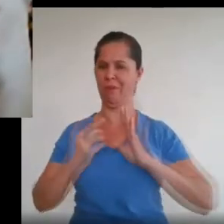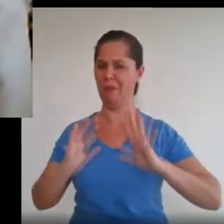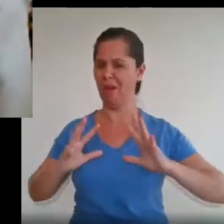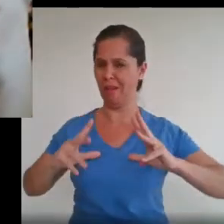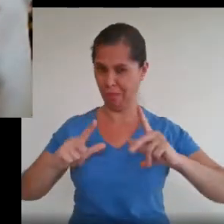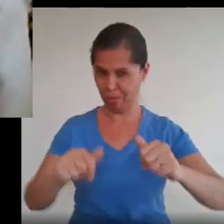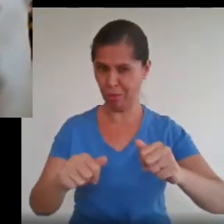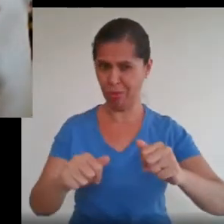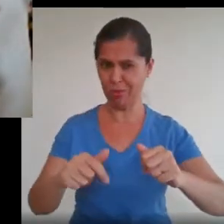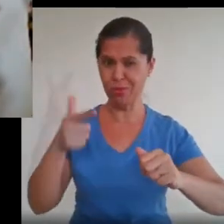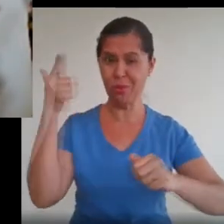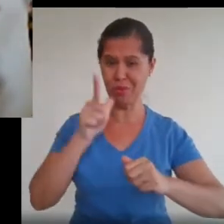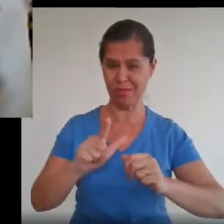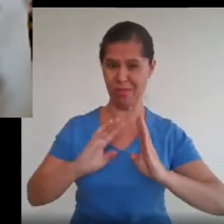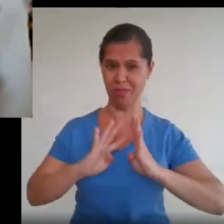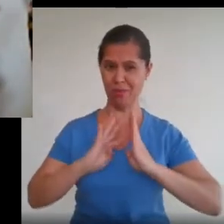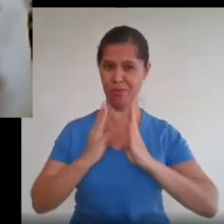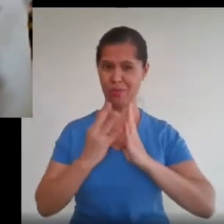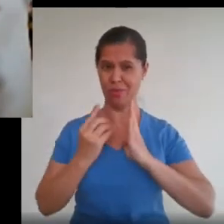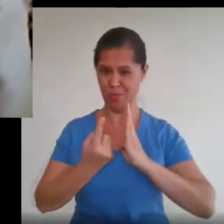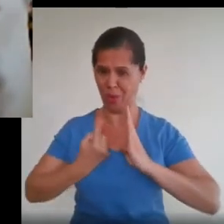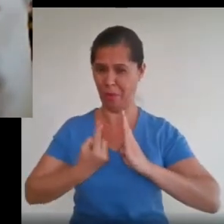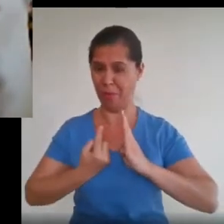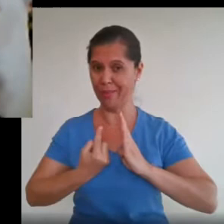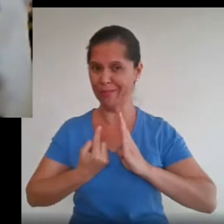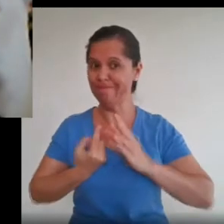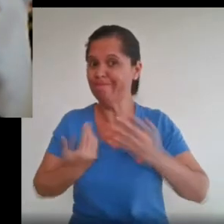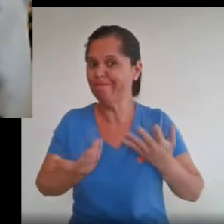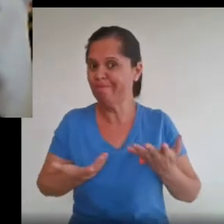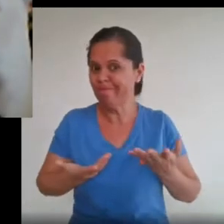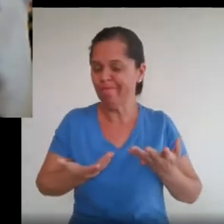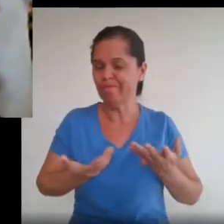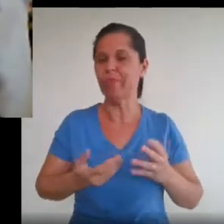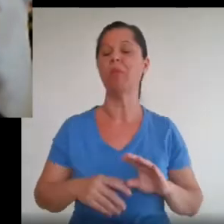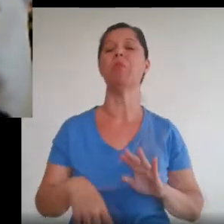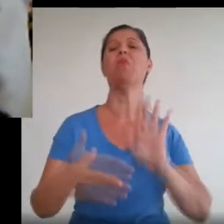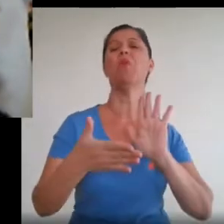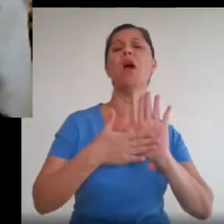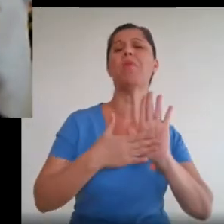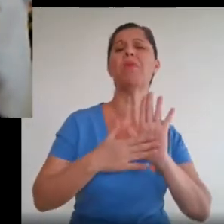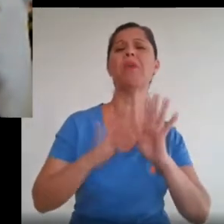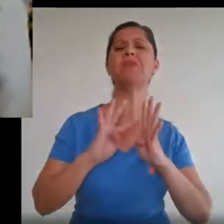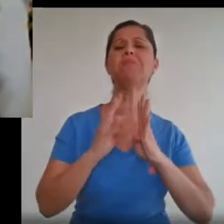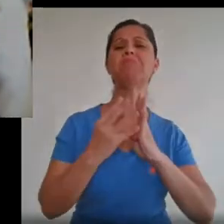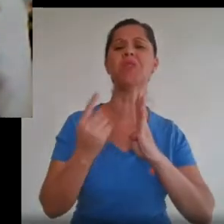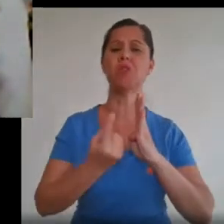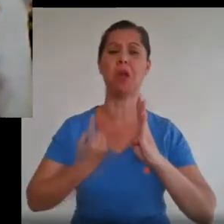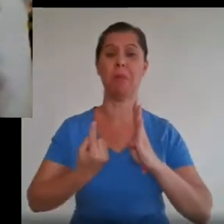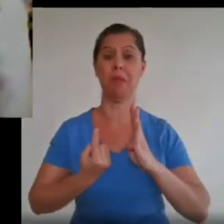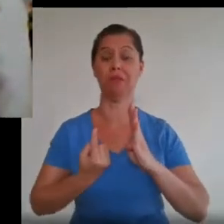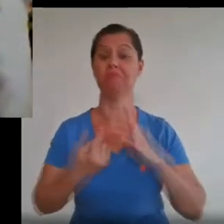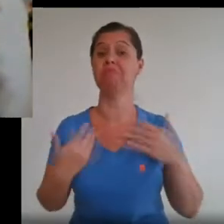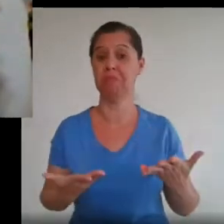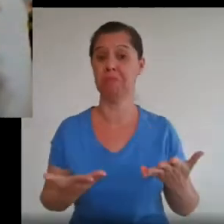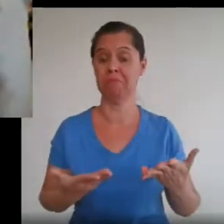O que o isolamento propôs? O isolamento, ele enfiou as